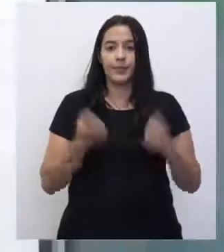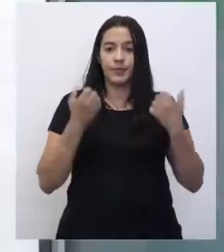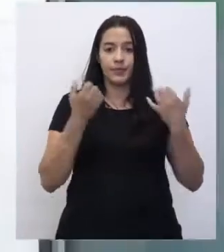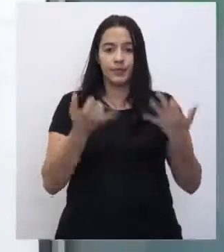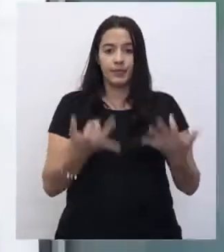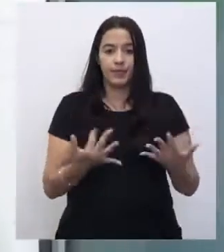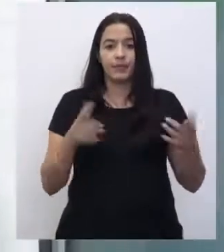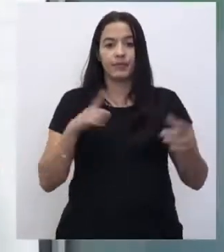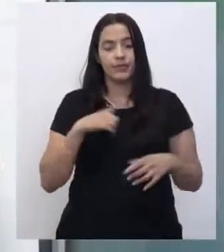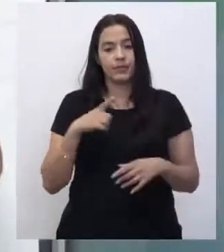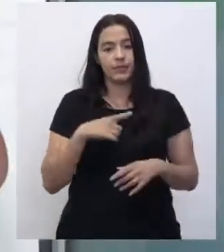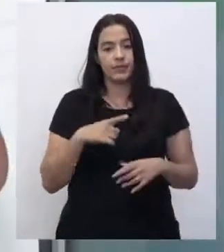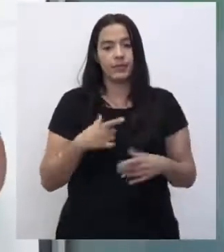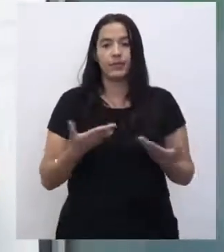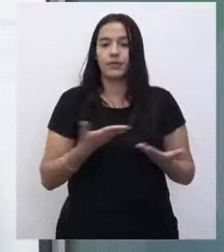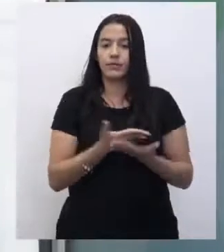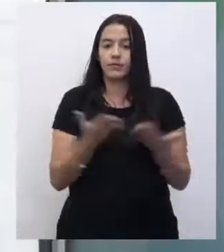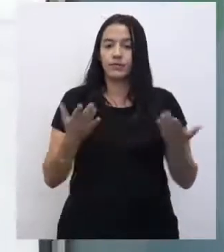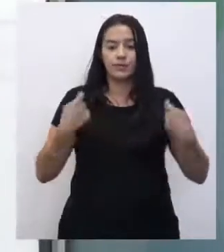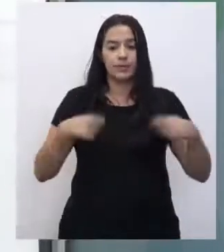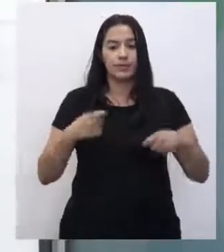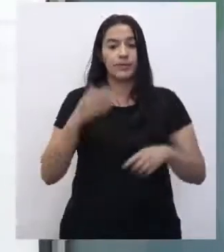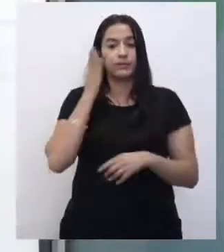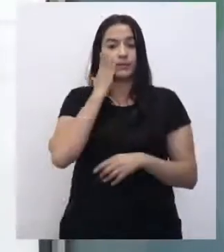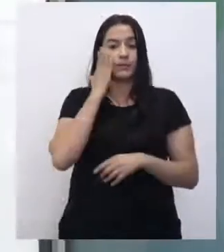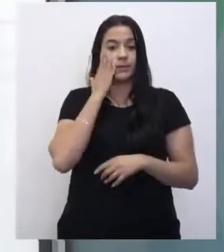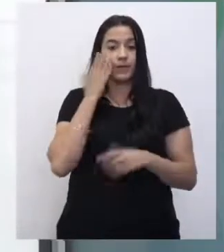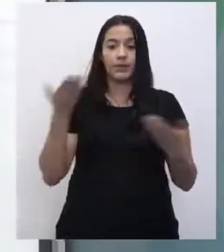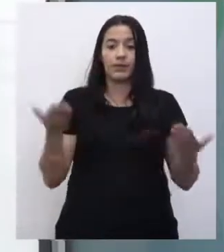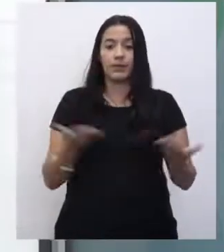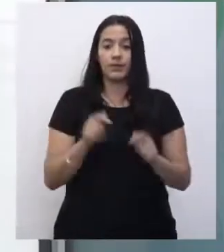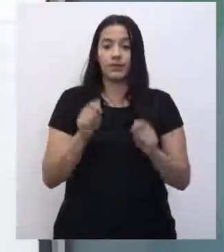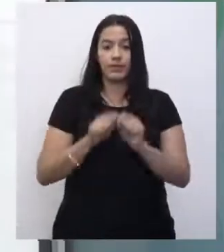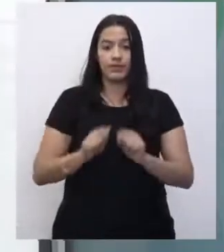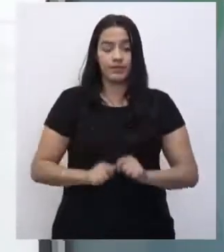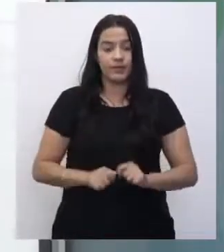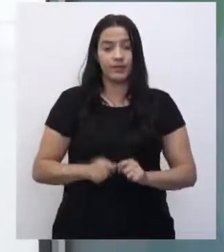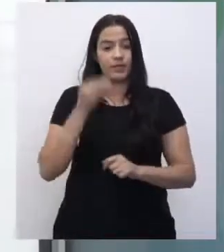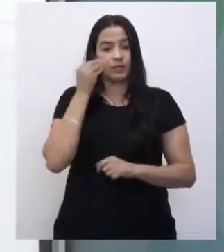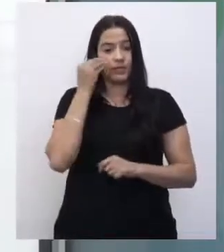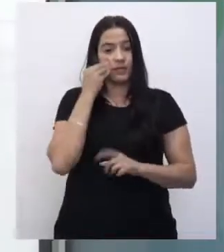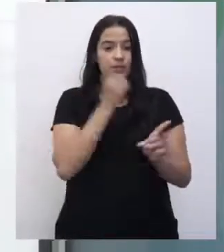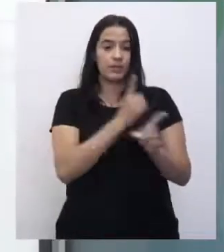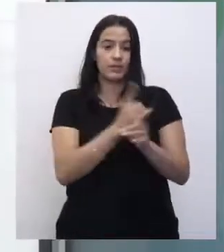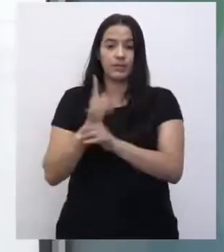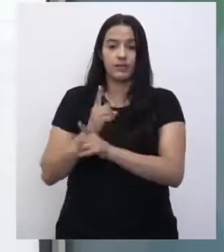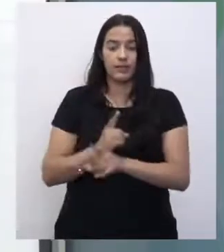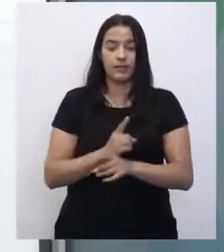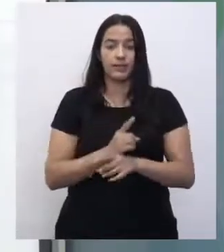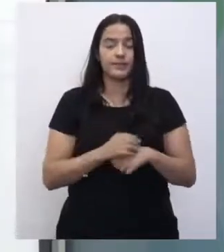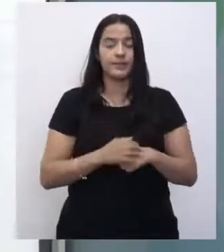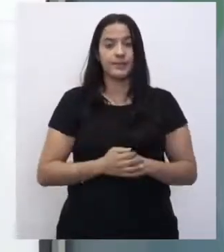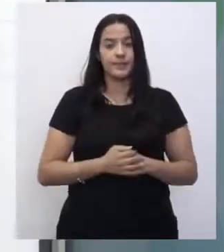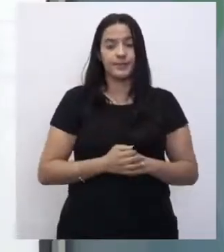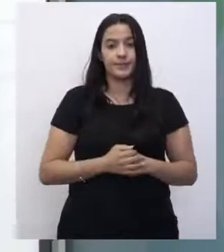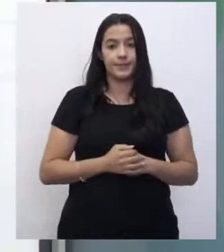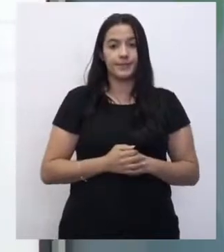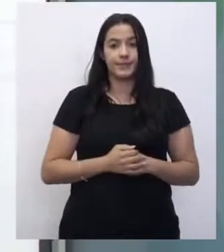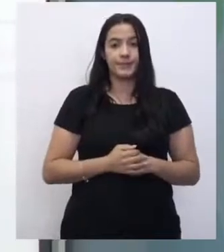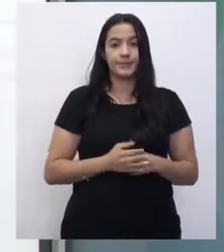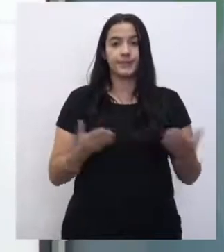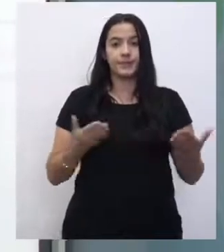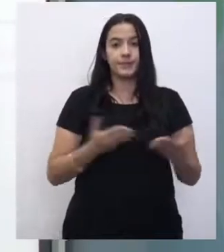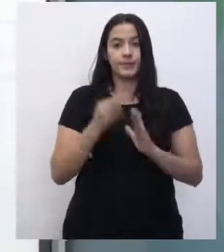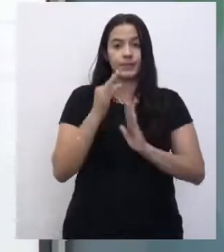tem aí, é o que vocês precisavam saber. Vamos botar a mão na massa agora e tentar achar algumas coisas, tudo bem? Então vamos lá. Temos